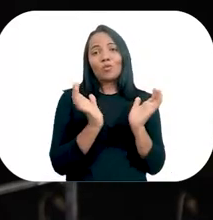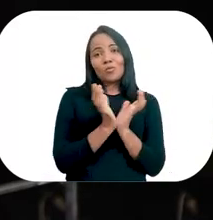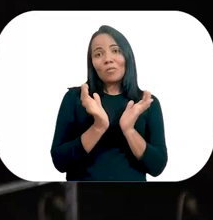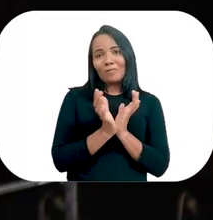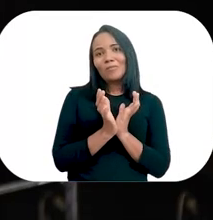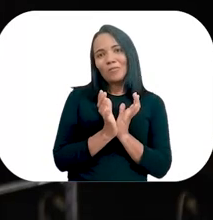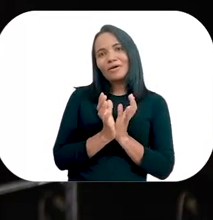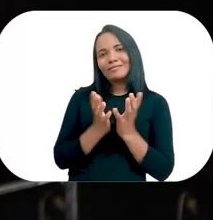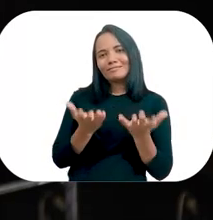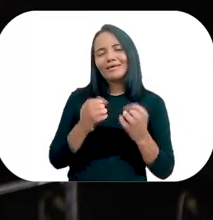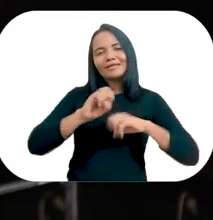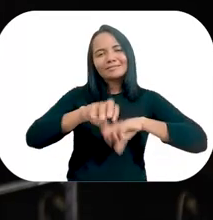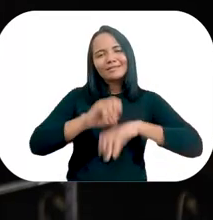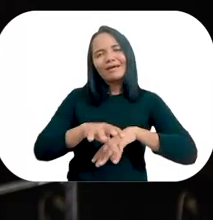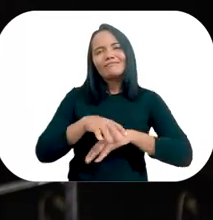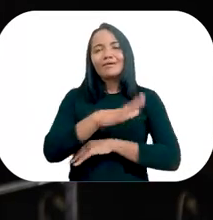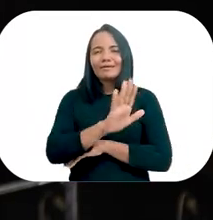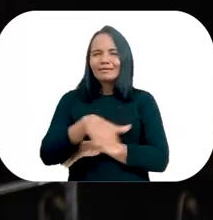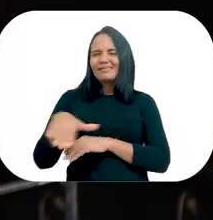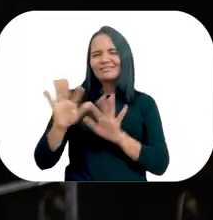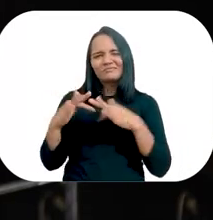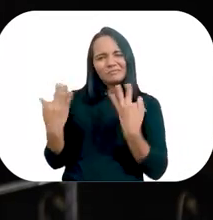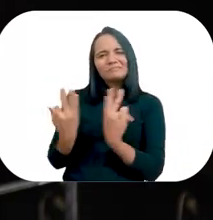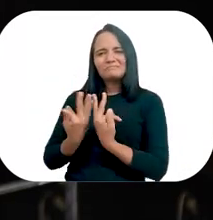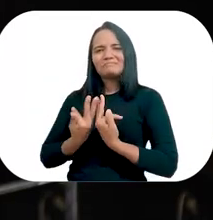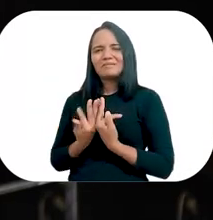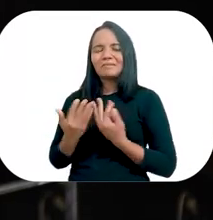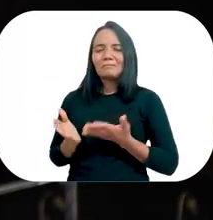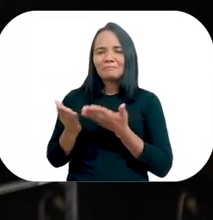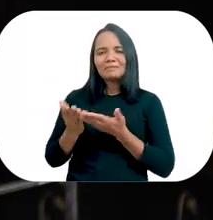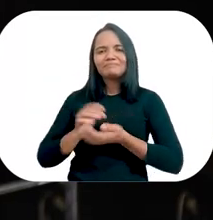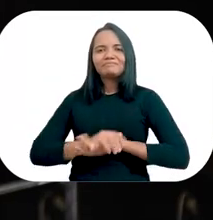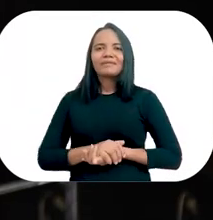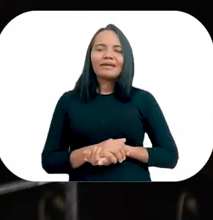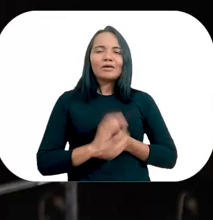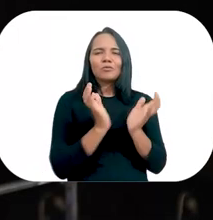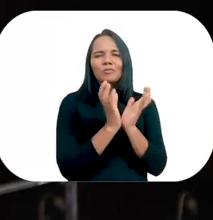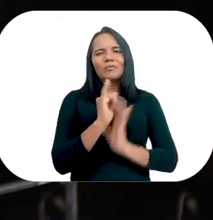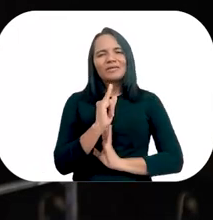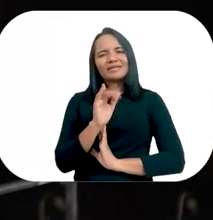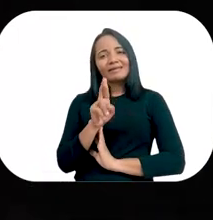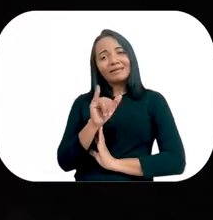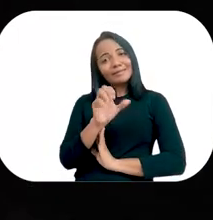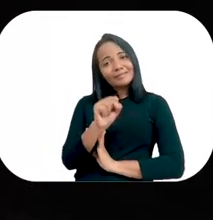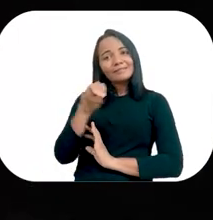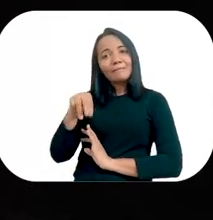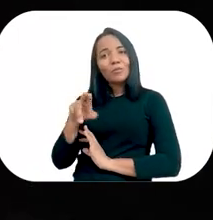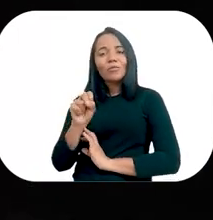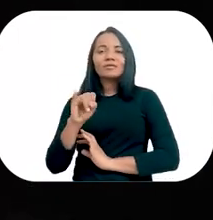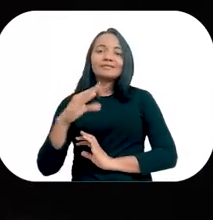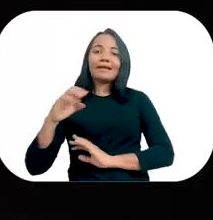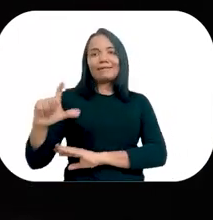formação com garotos de baixa renda. O nome da banda era Iris Musical. Acho que eu sou da terceira geração dessa banda.